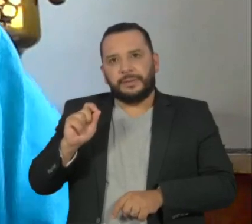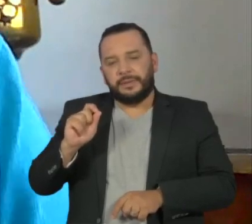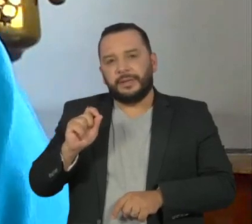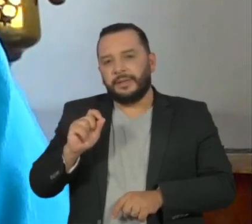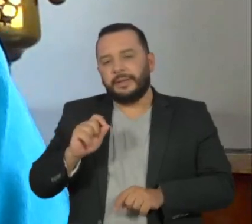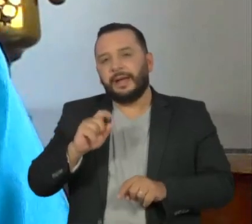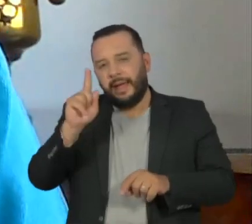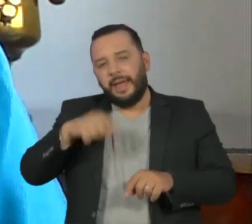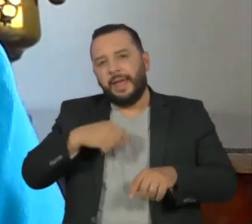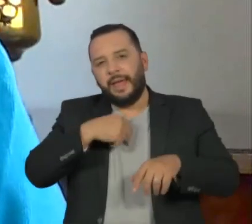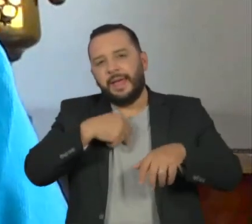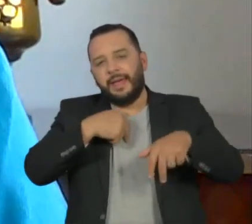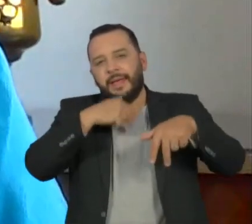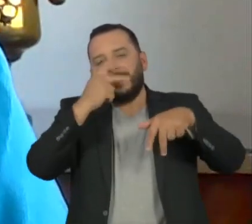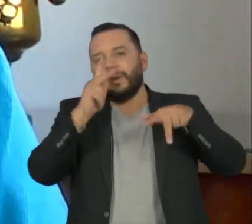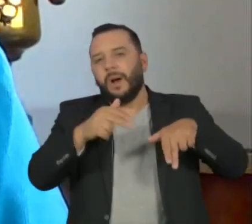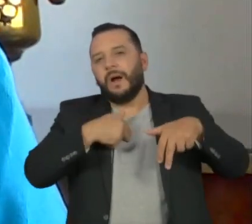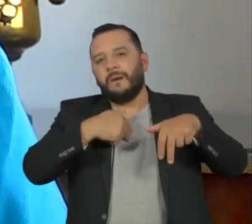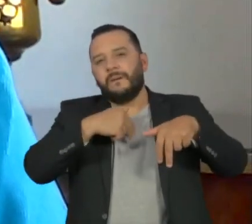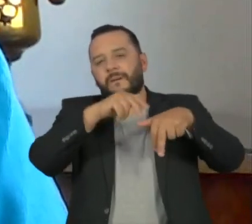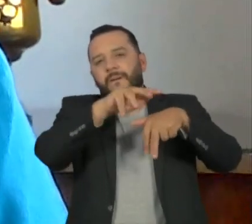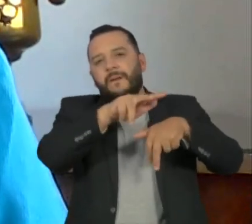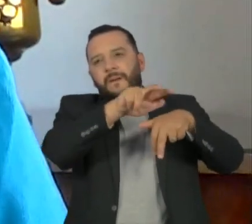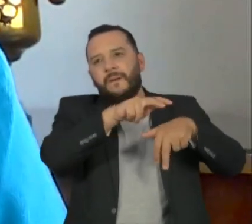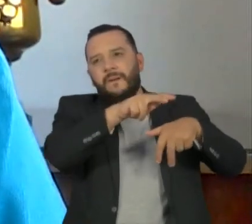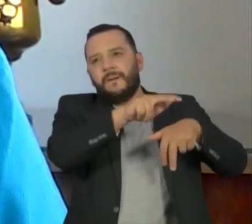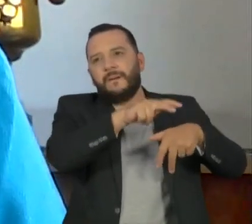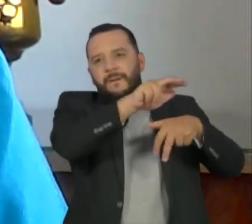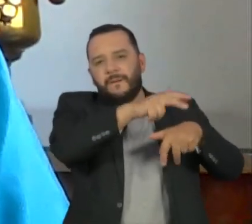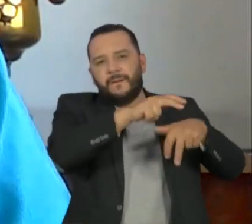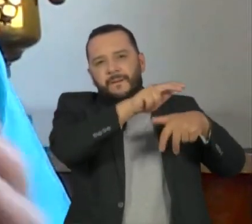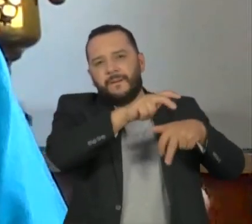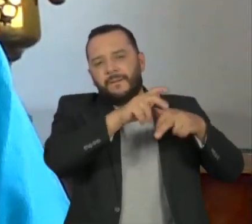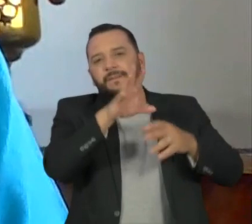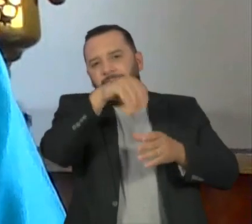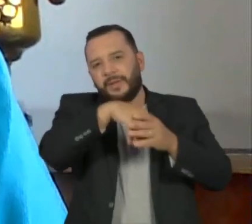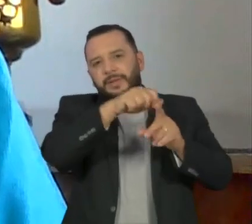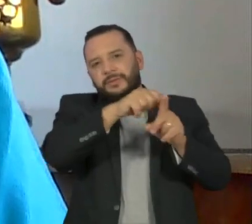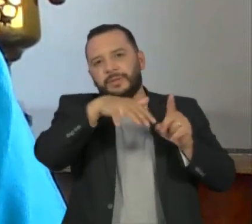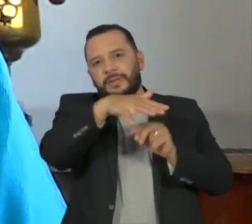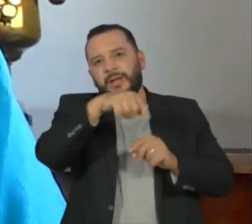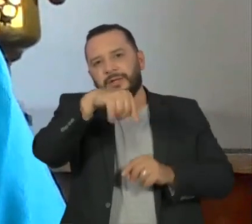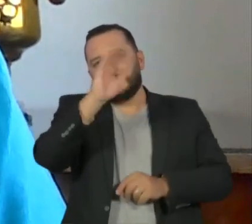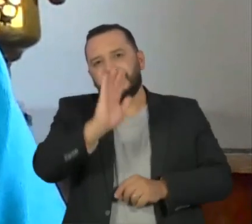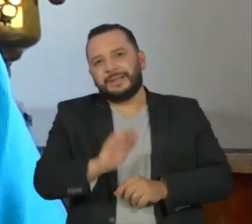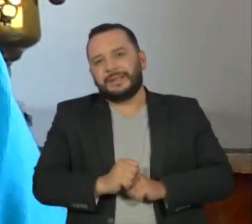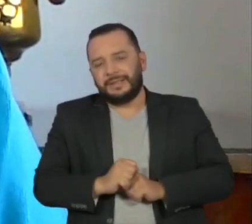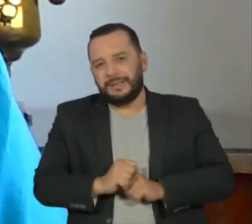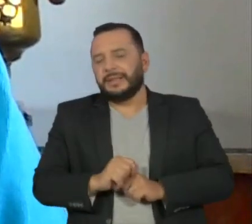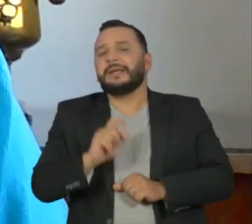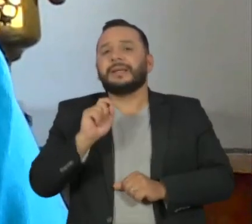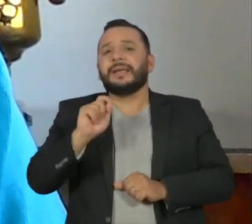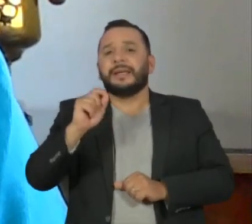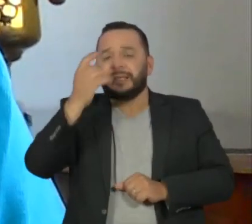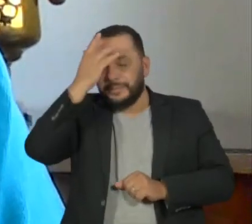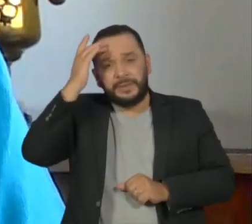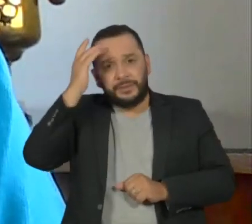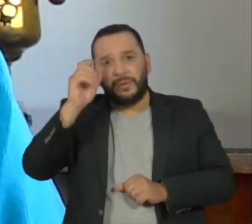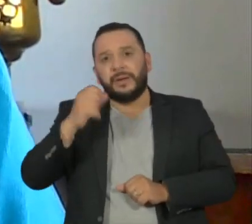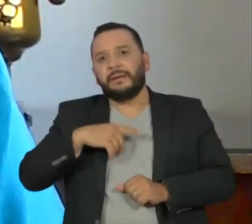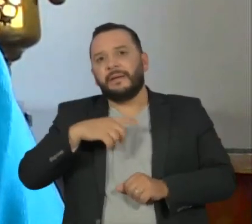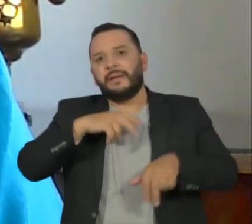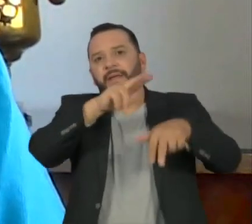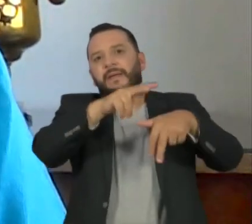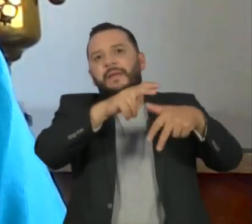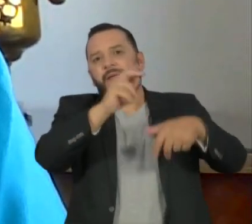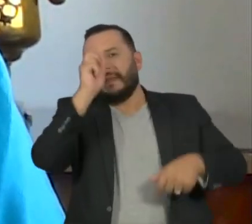instrumentos de alguém dentro de uma sociedade brasileira. Quem eram essas pessoas? Basicamente,